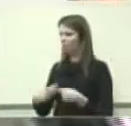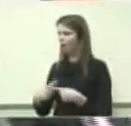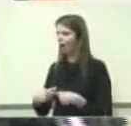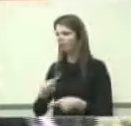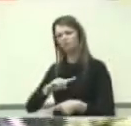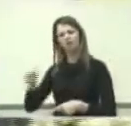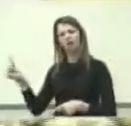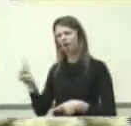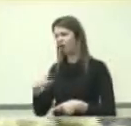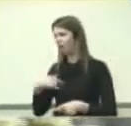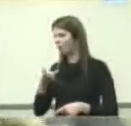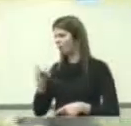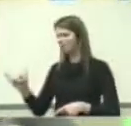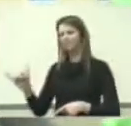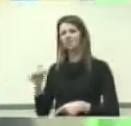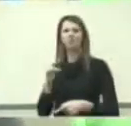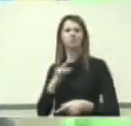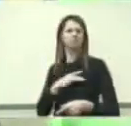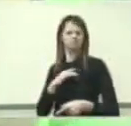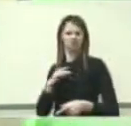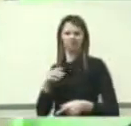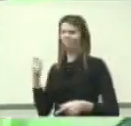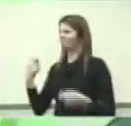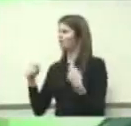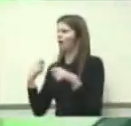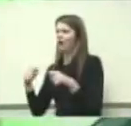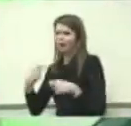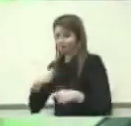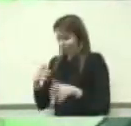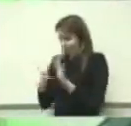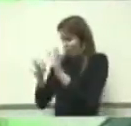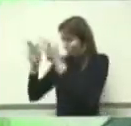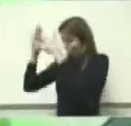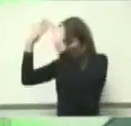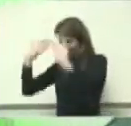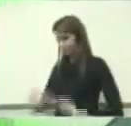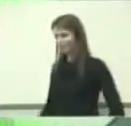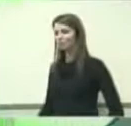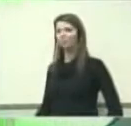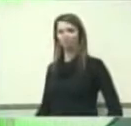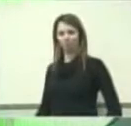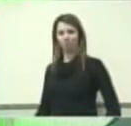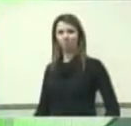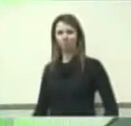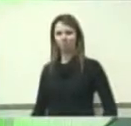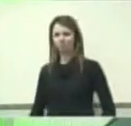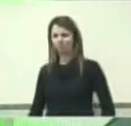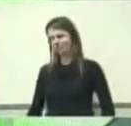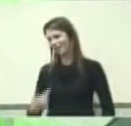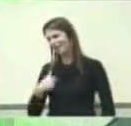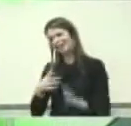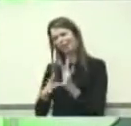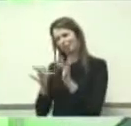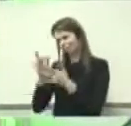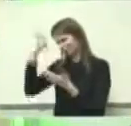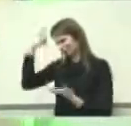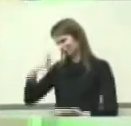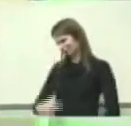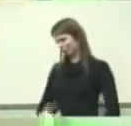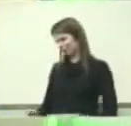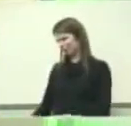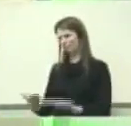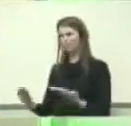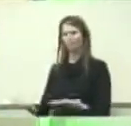tenho medo sou eu Aleluia sou eu na